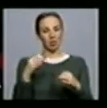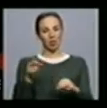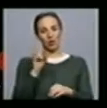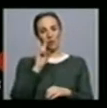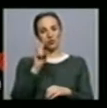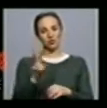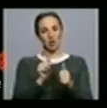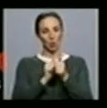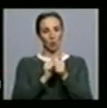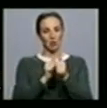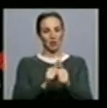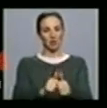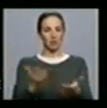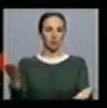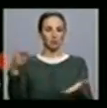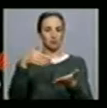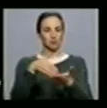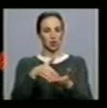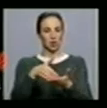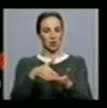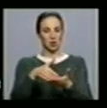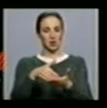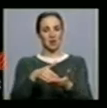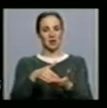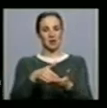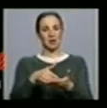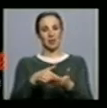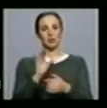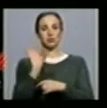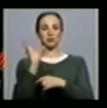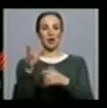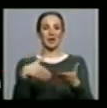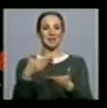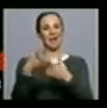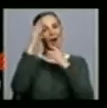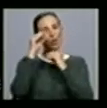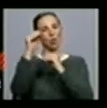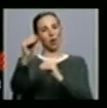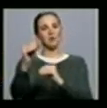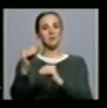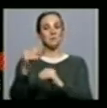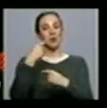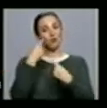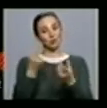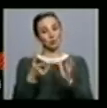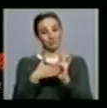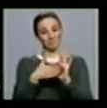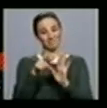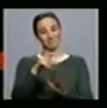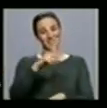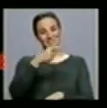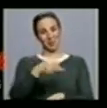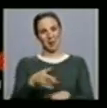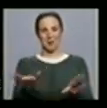acompanhada precisamente a chegada da Huygens a Titã. E, portanto, fica também aqui o registro de, mais uma vez, a RTP ter